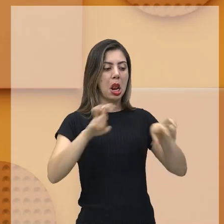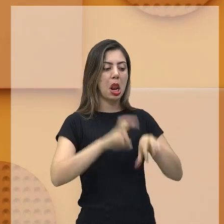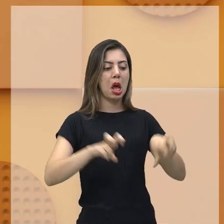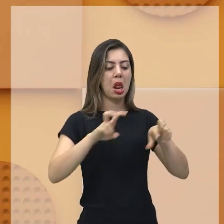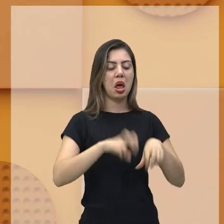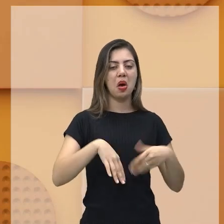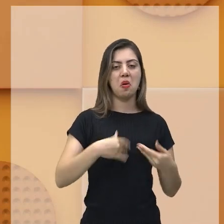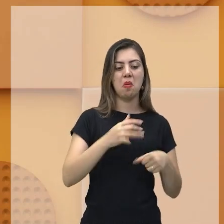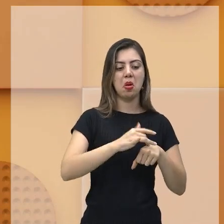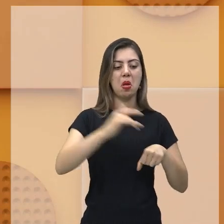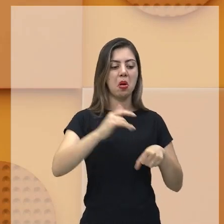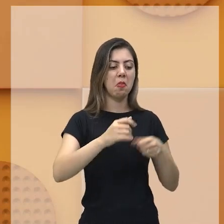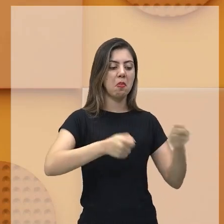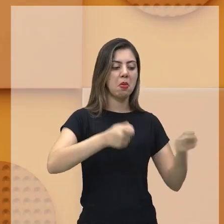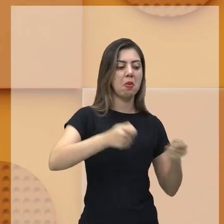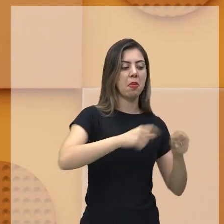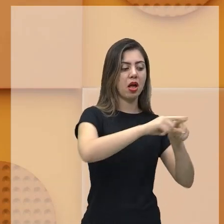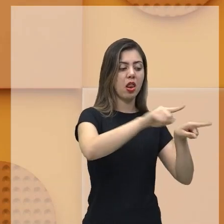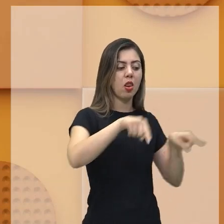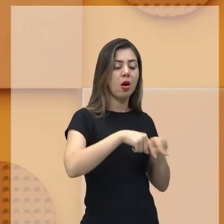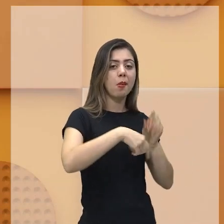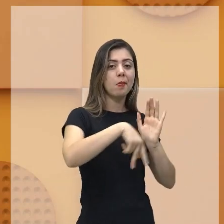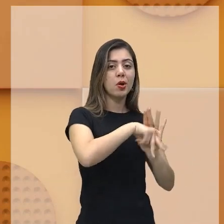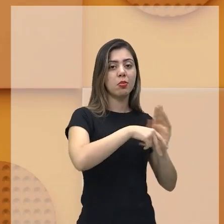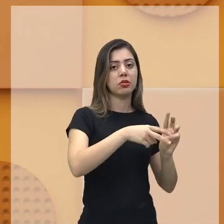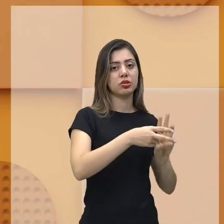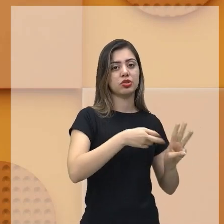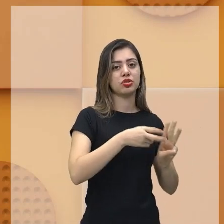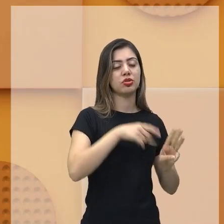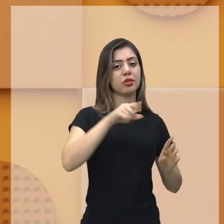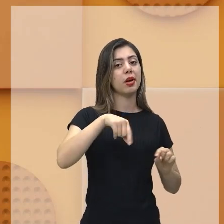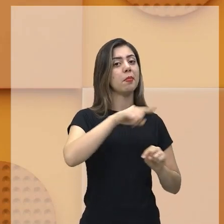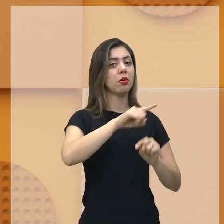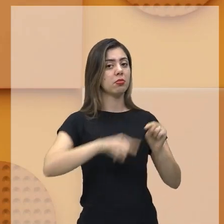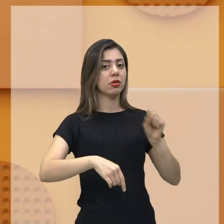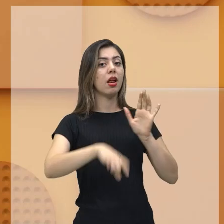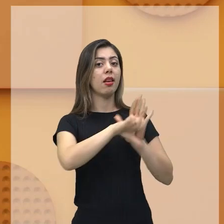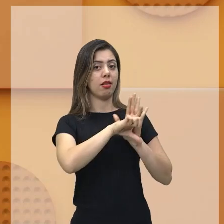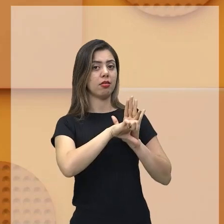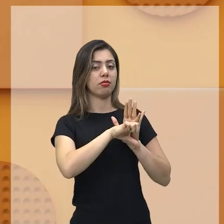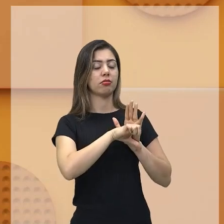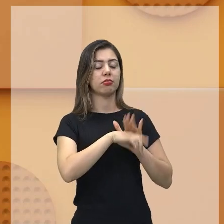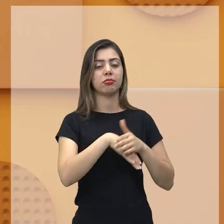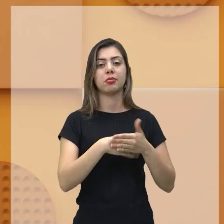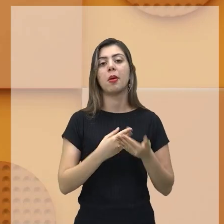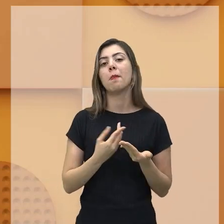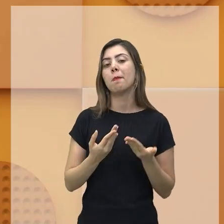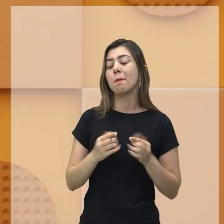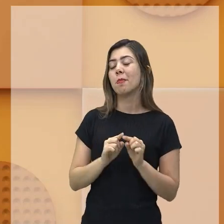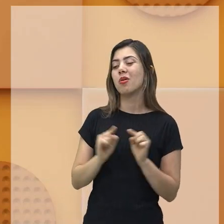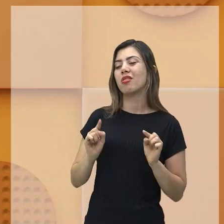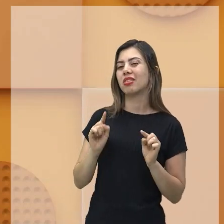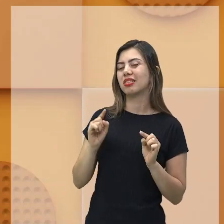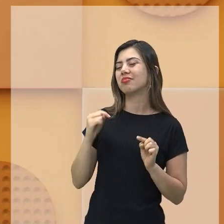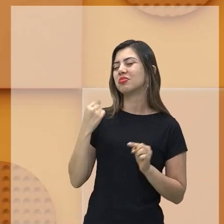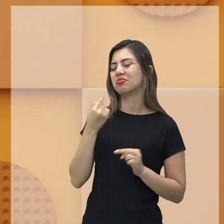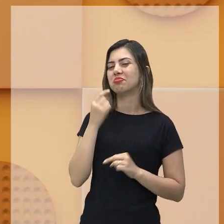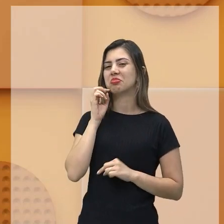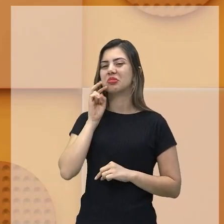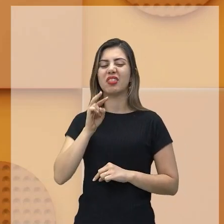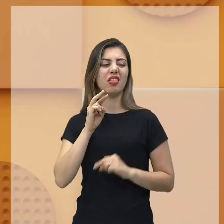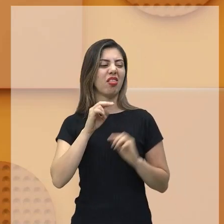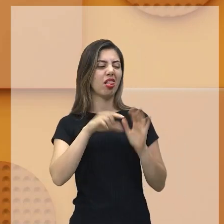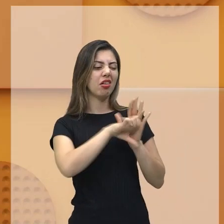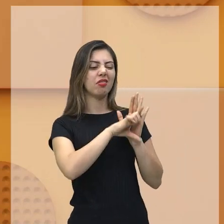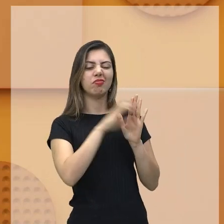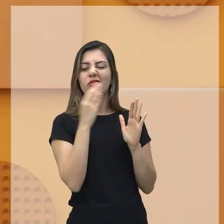mineração, em territórios indígenas, em reservas indígenas. Na prática, a gente vê que isso não acontece e o